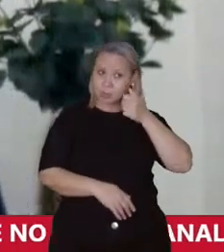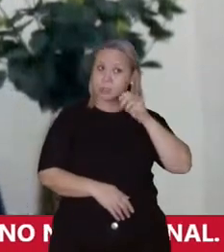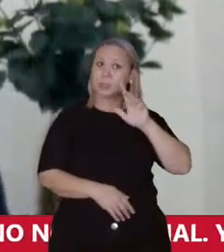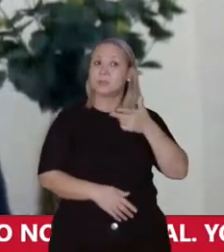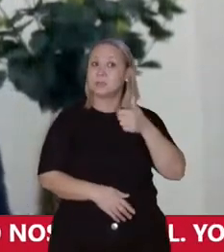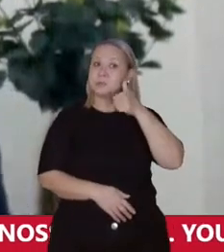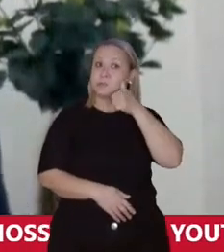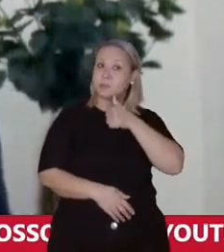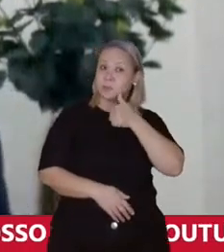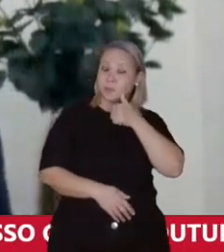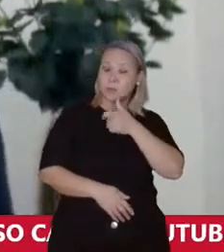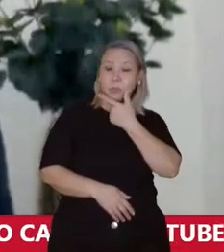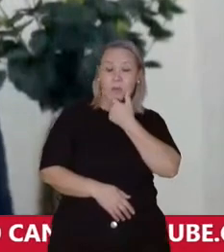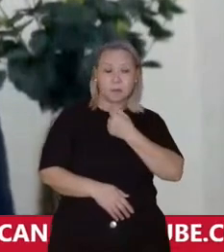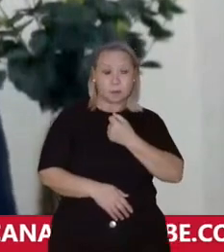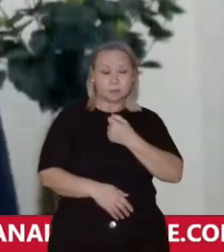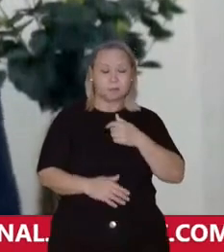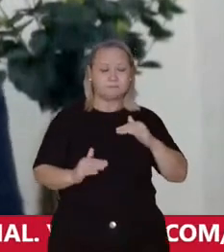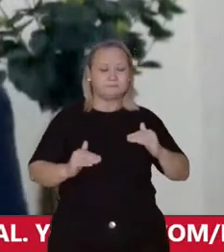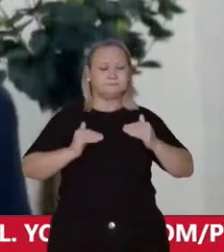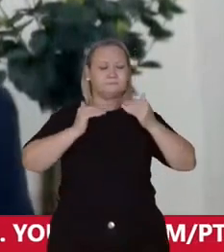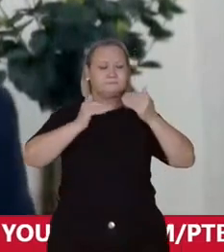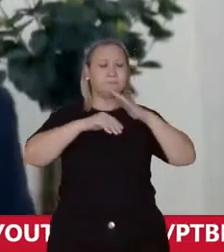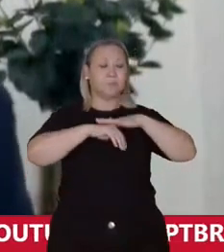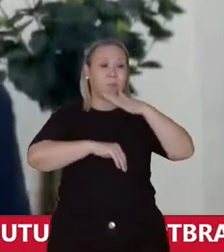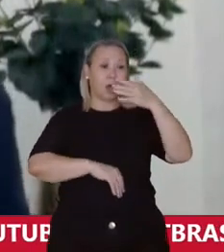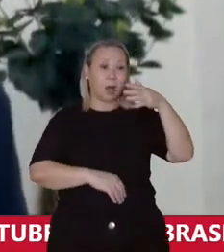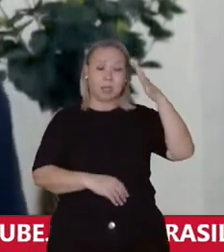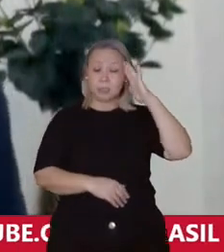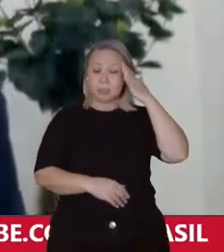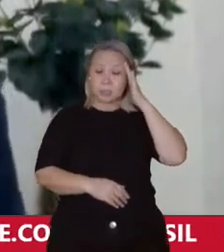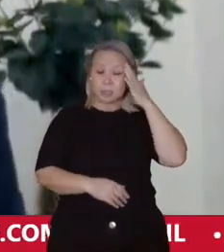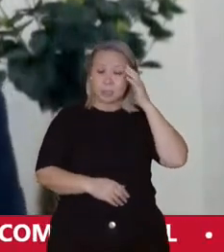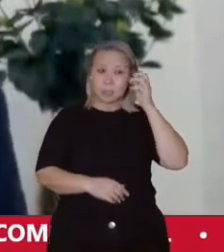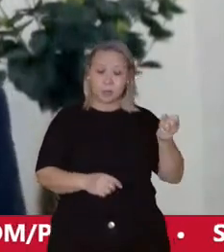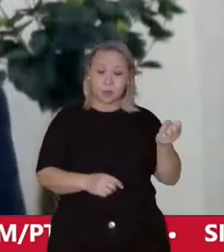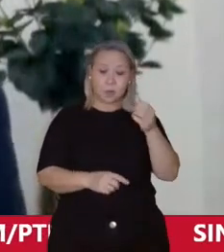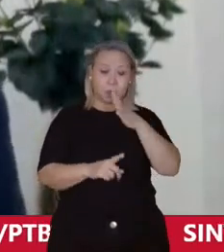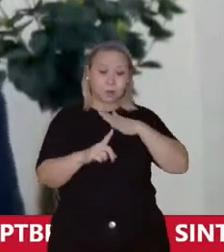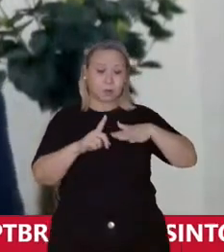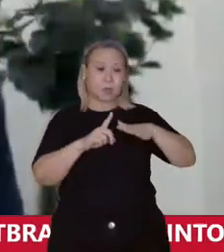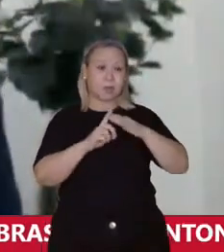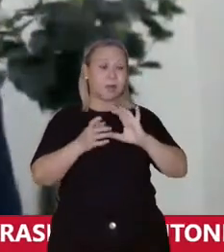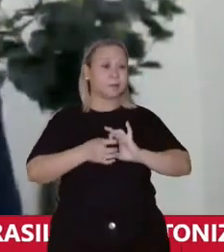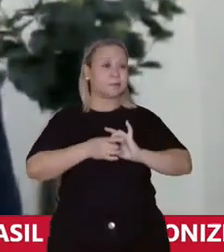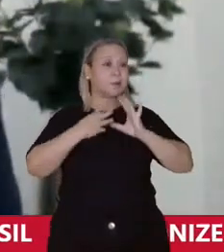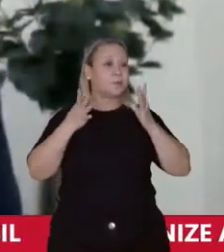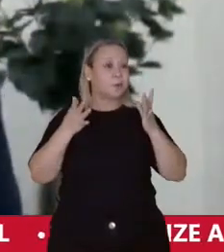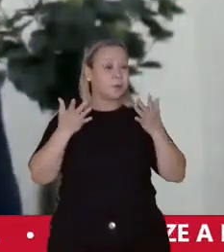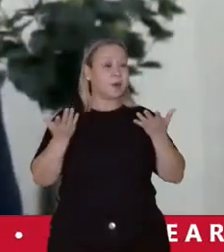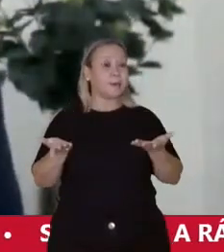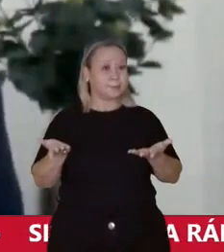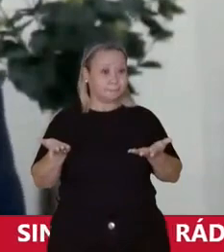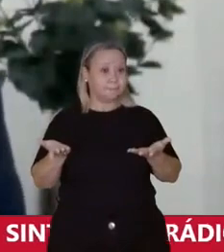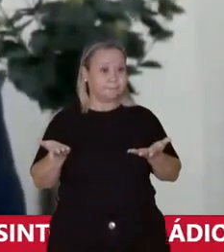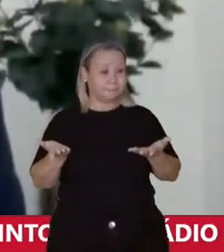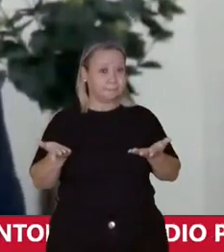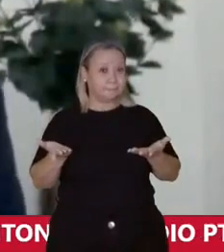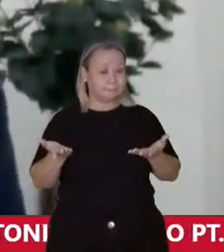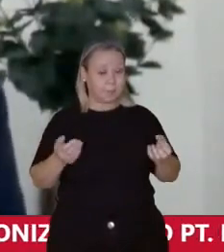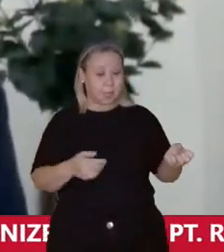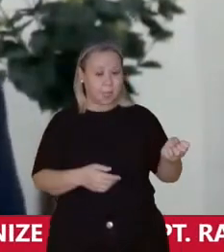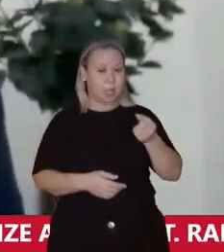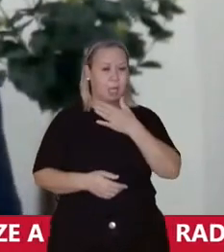negras, mas acima de tudo, compreender que uma nova sociedade democrática e um